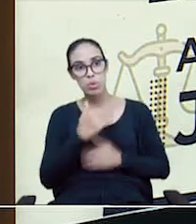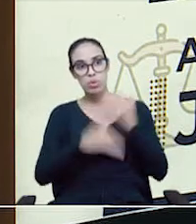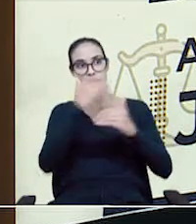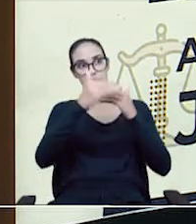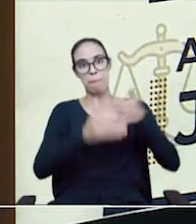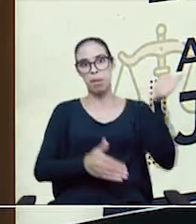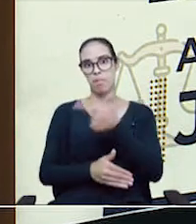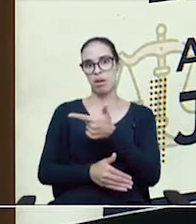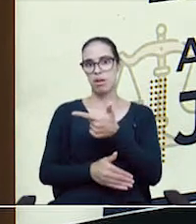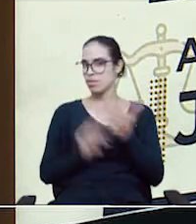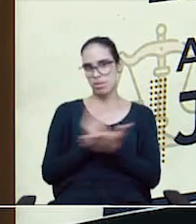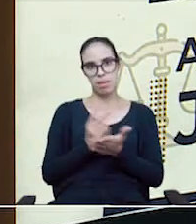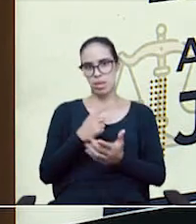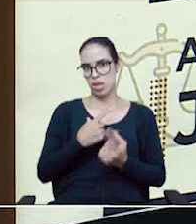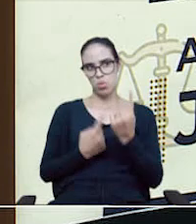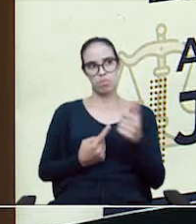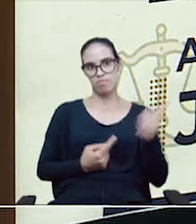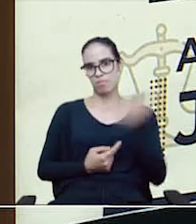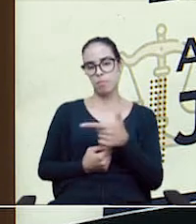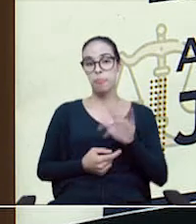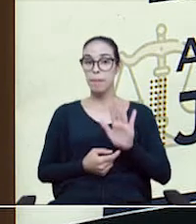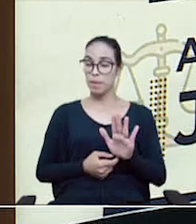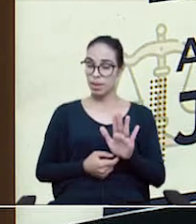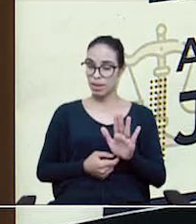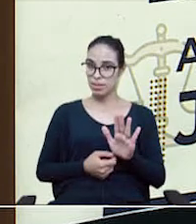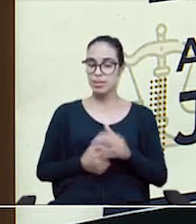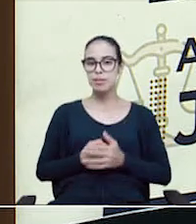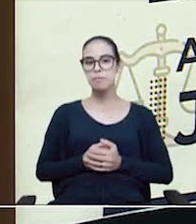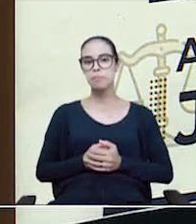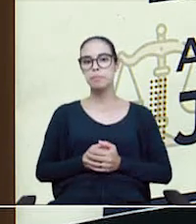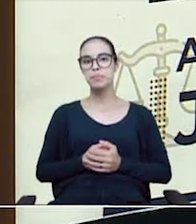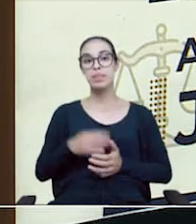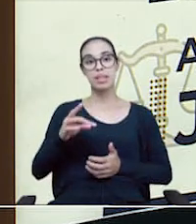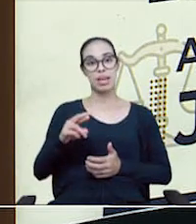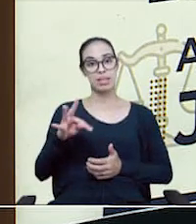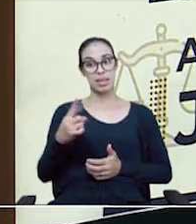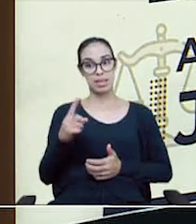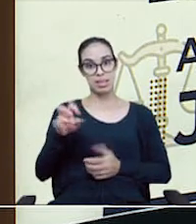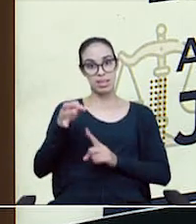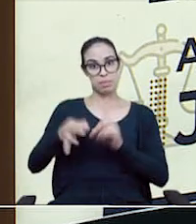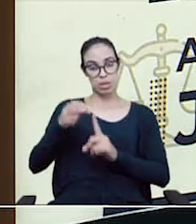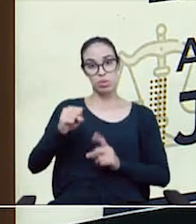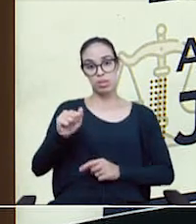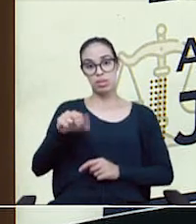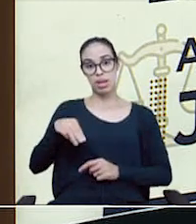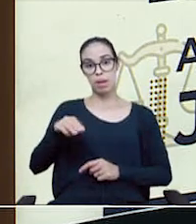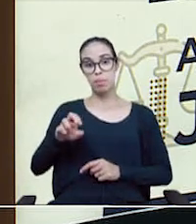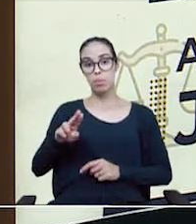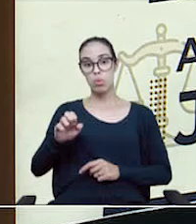é? Mas, como lembrava o presidente do TRT15, desembargador Samuel, o CPF que está lá no TCU é